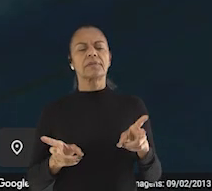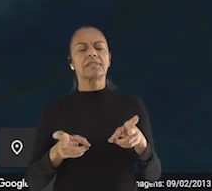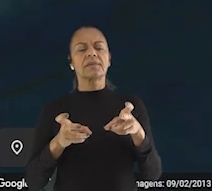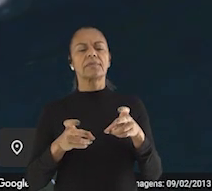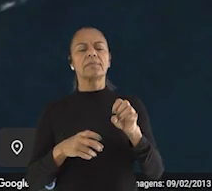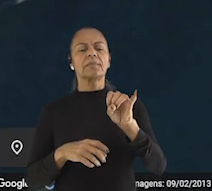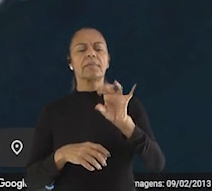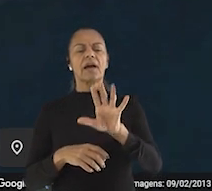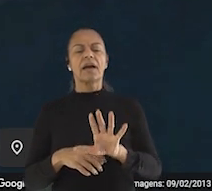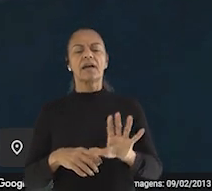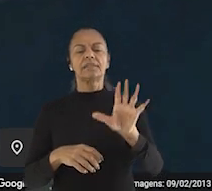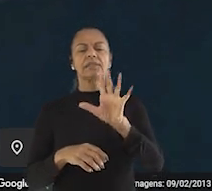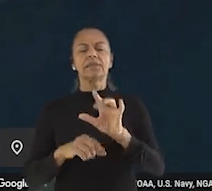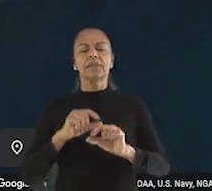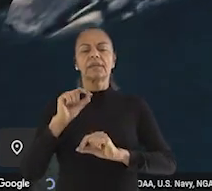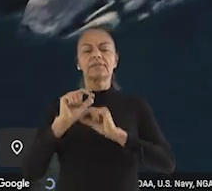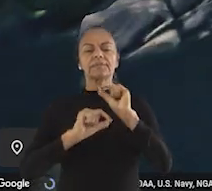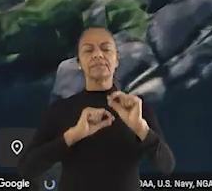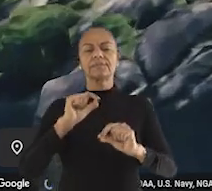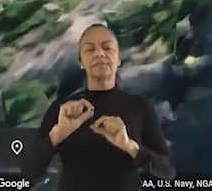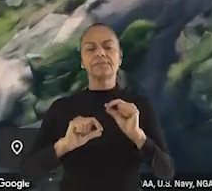vendo as imagens